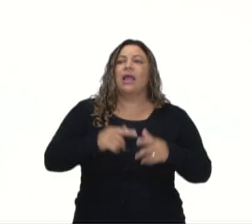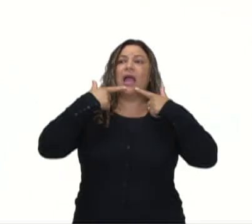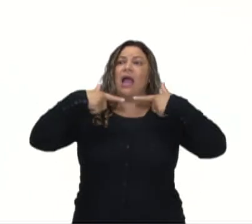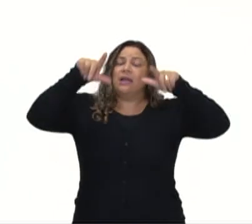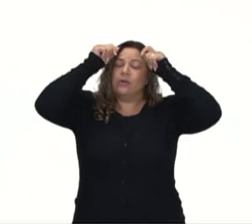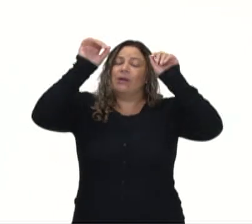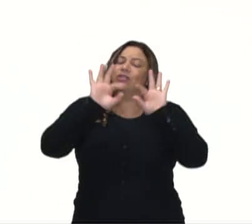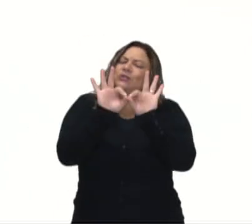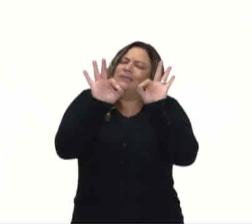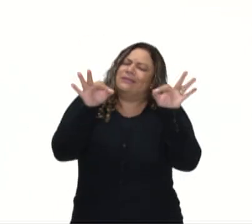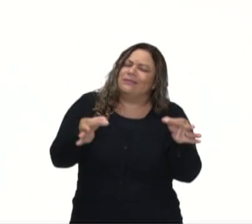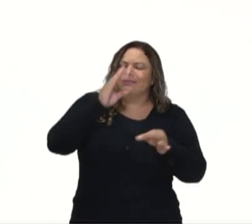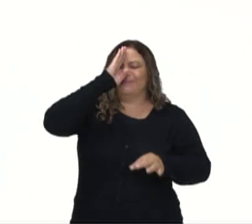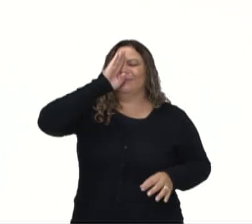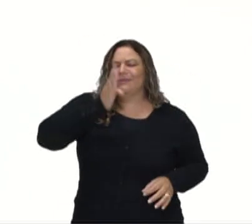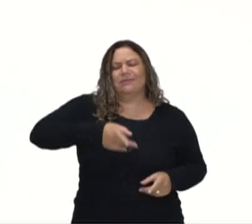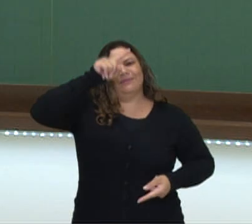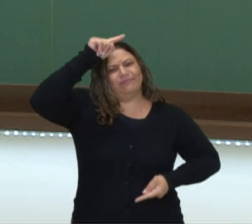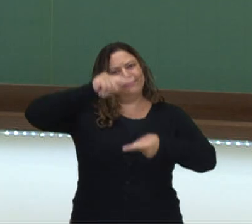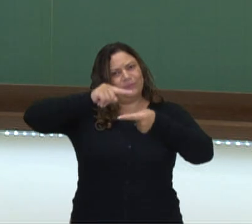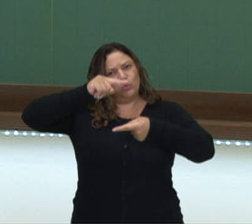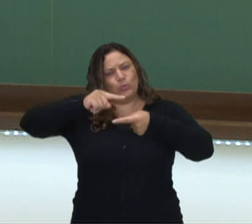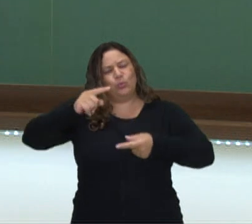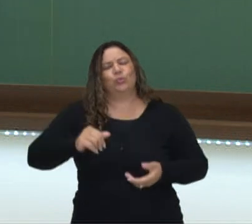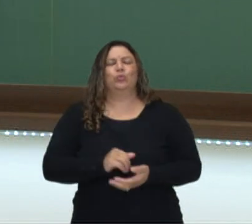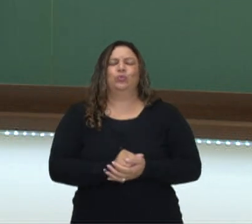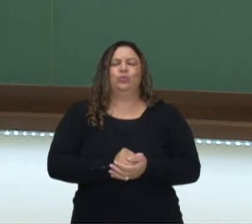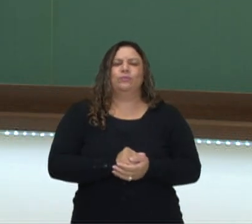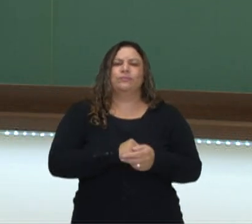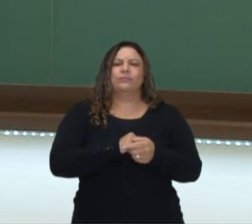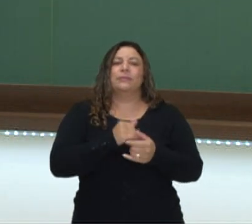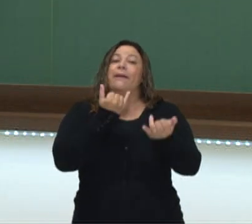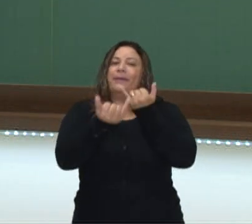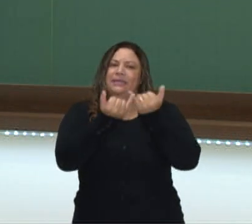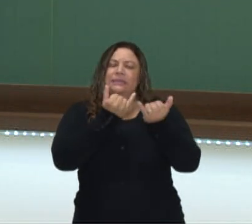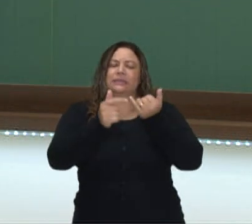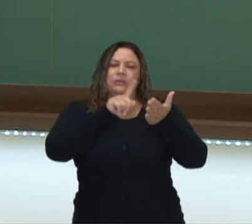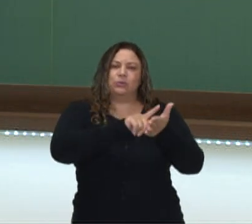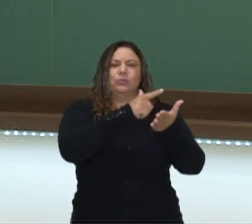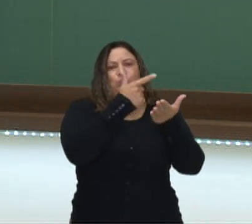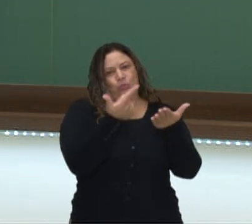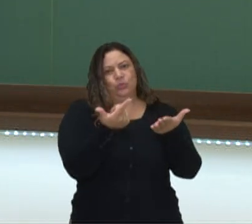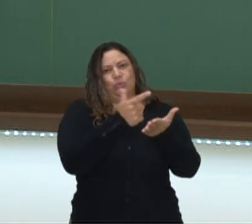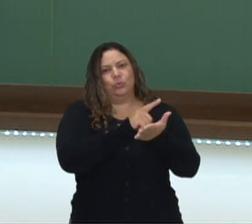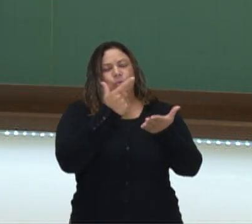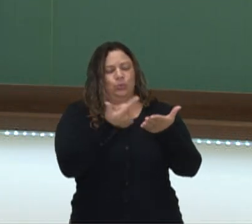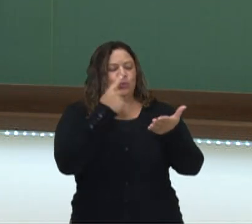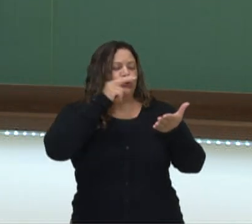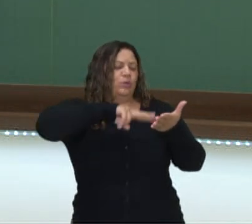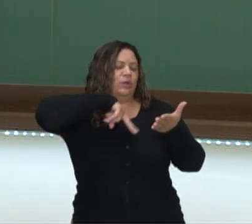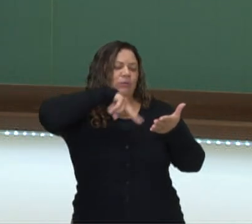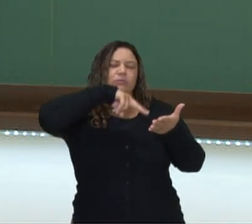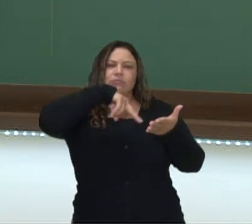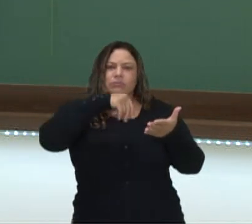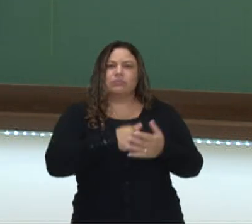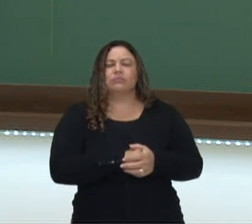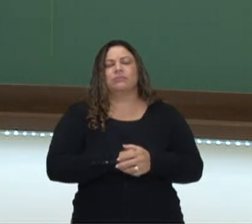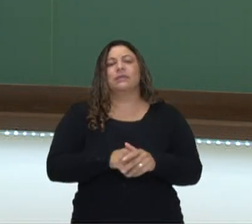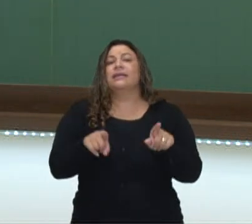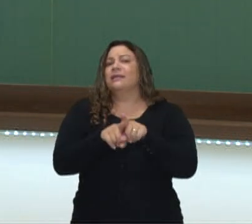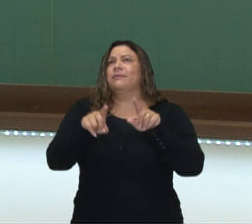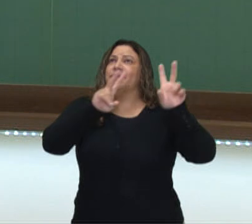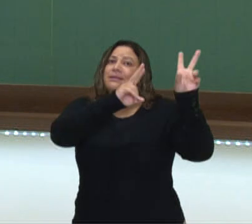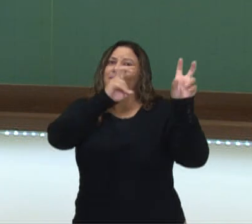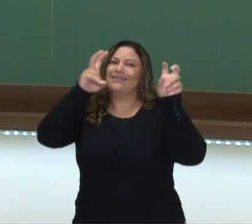texto curto, muito próximo do texto jornalístico. Além de se tratar de uma abordagem que geralmente retrata